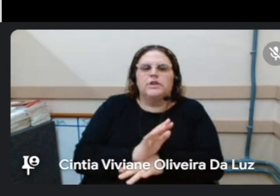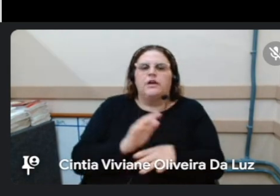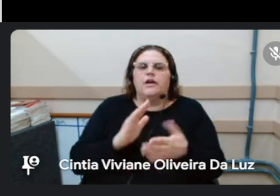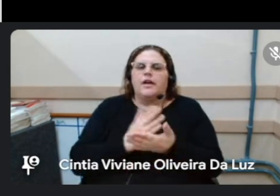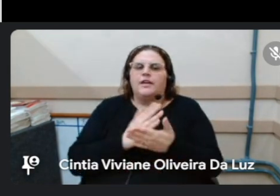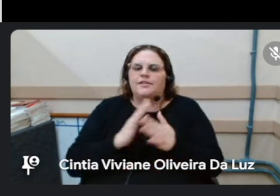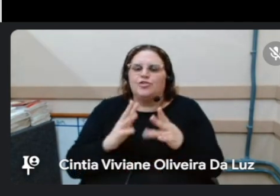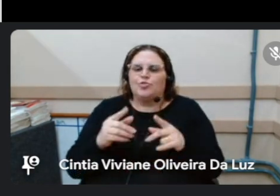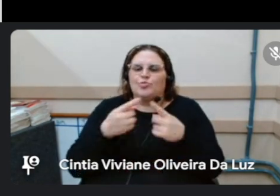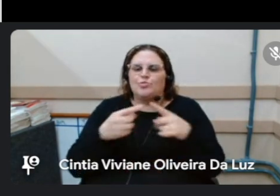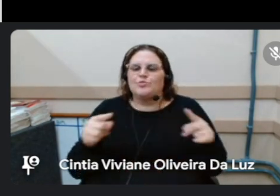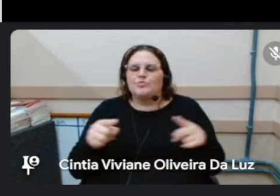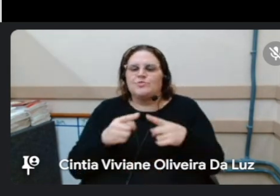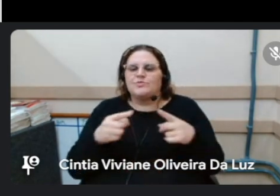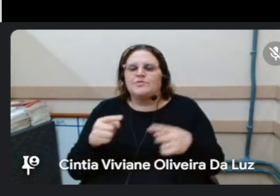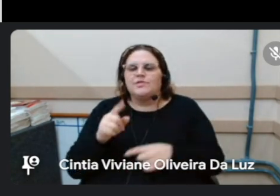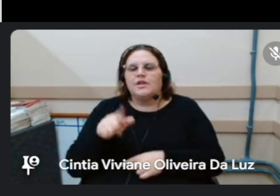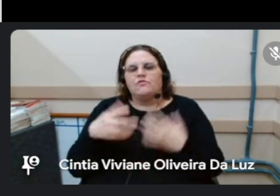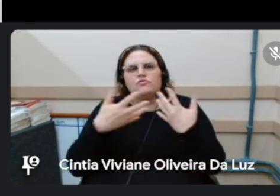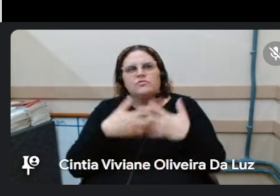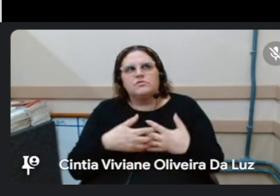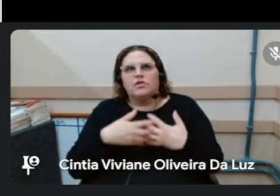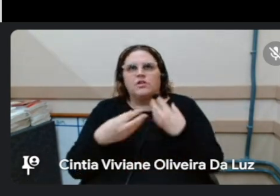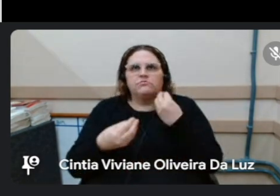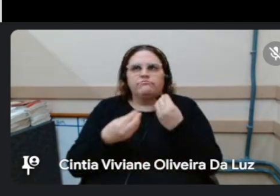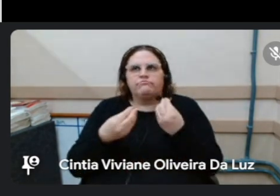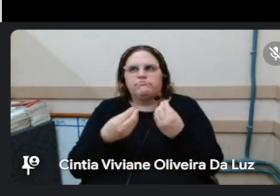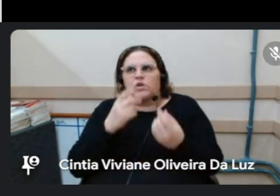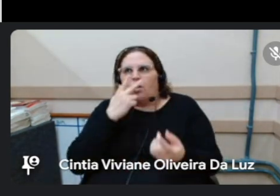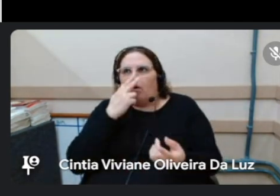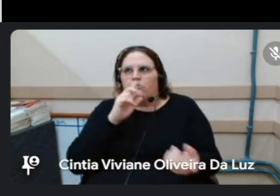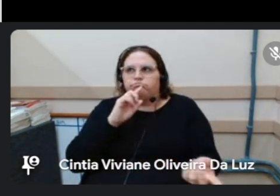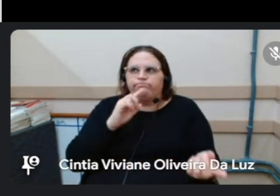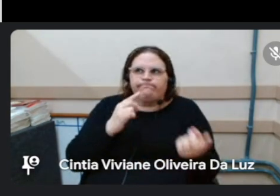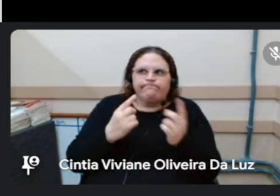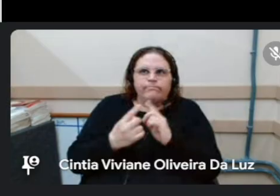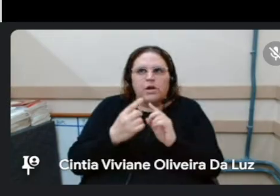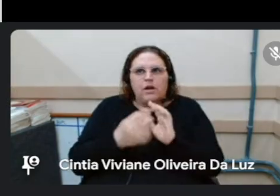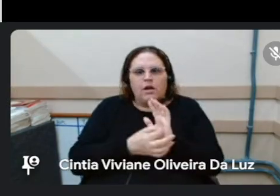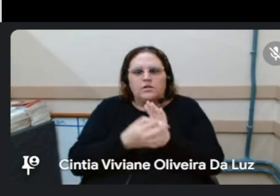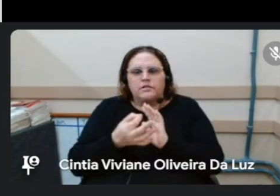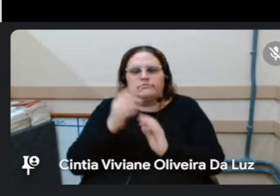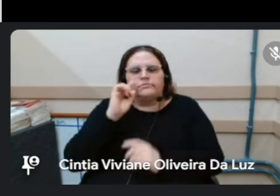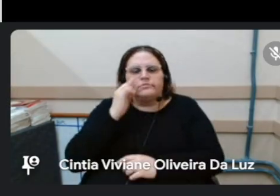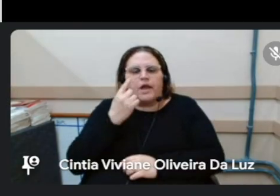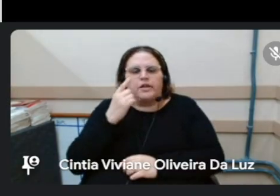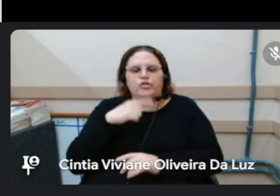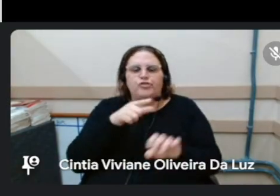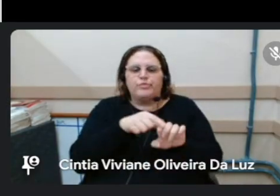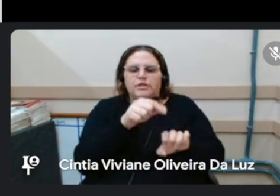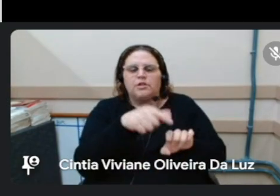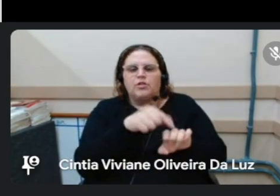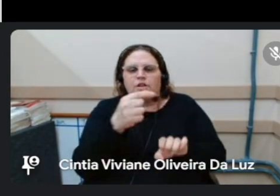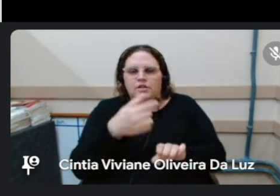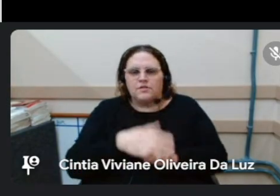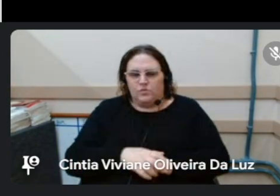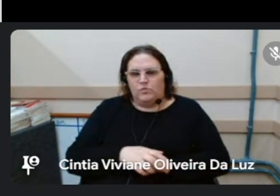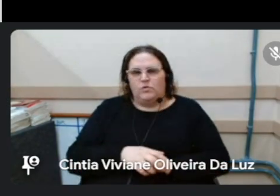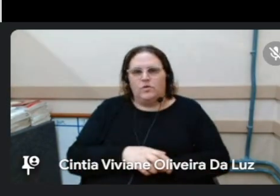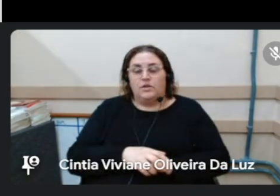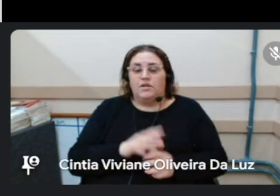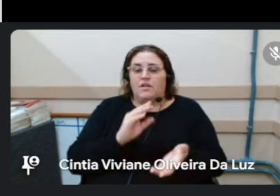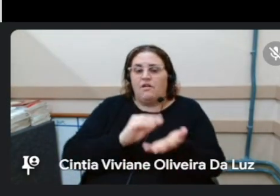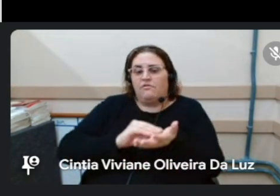que funciona no sentido contrário dessa ideia de empreendedorismo né que que na falta de um termo